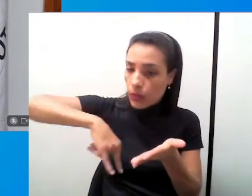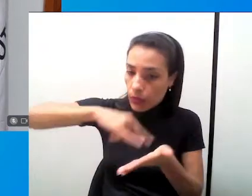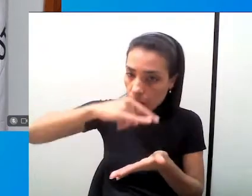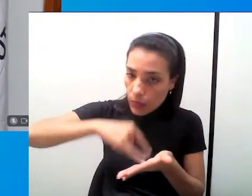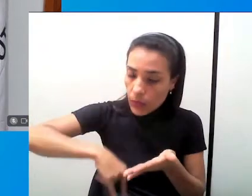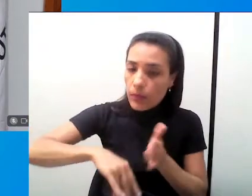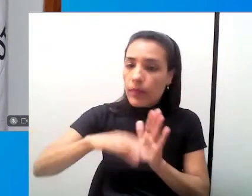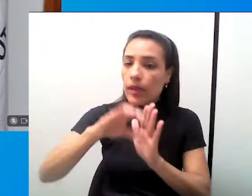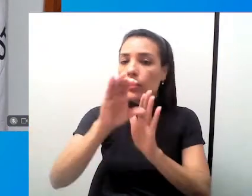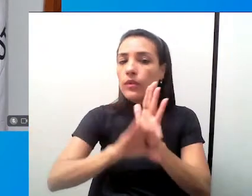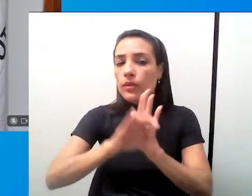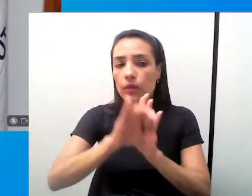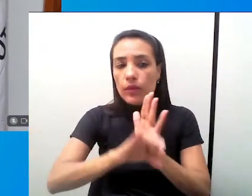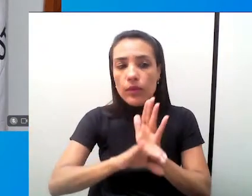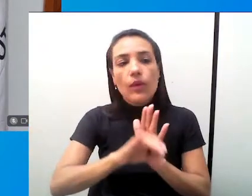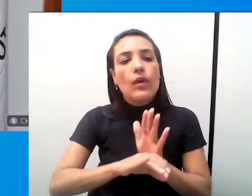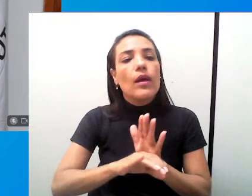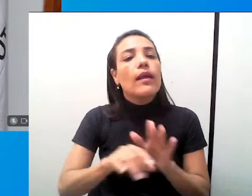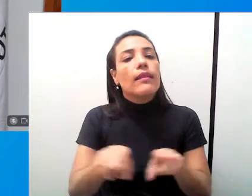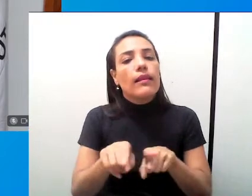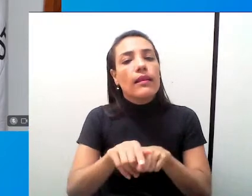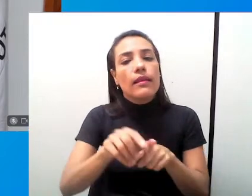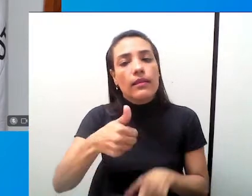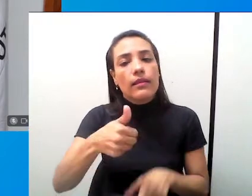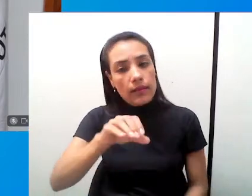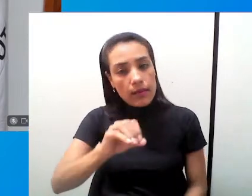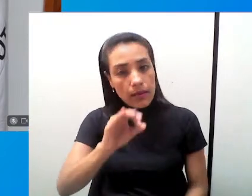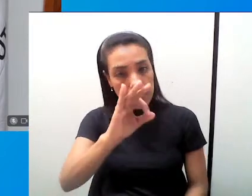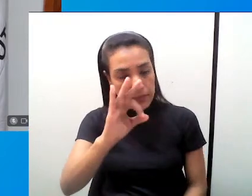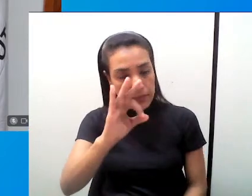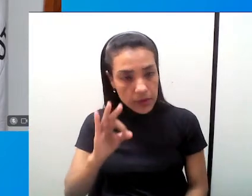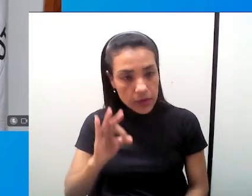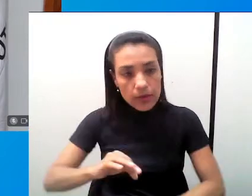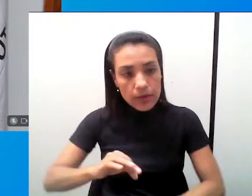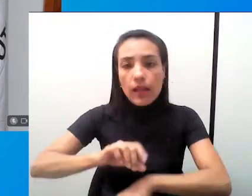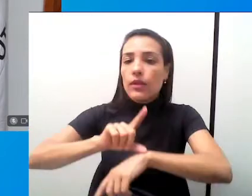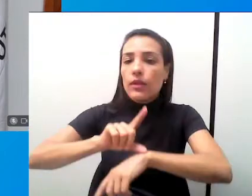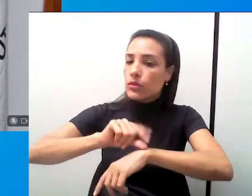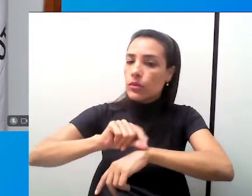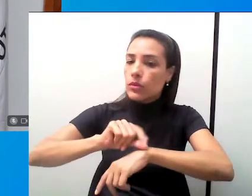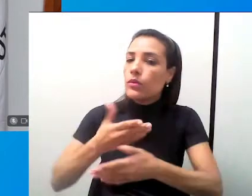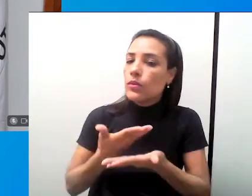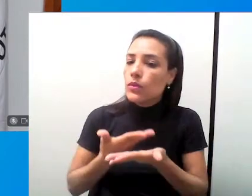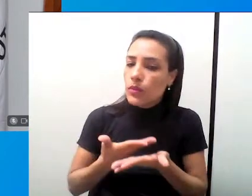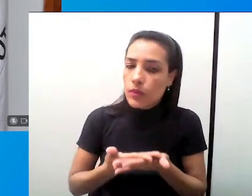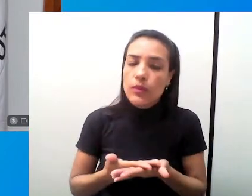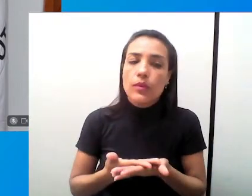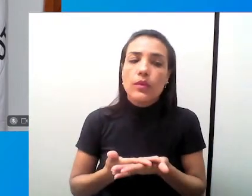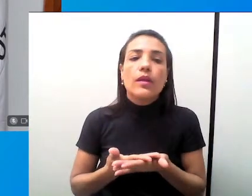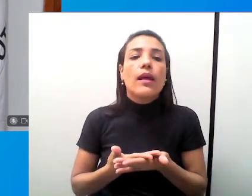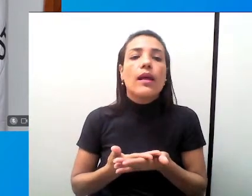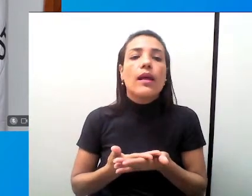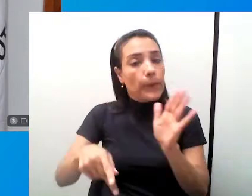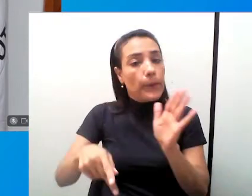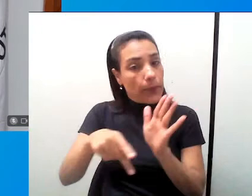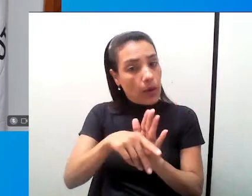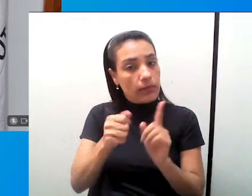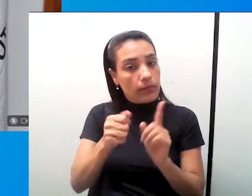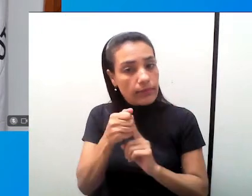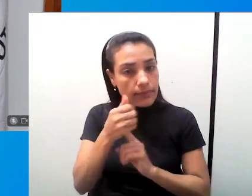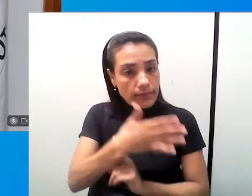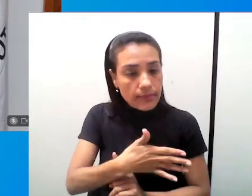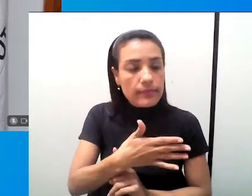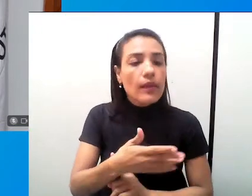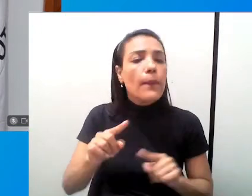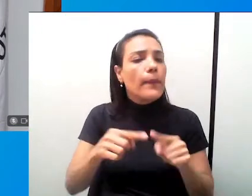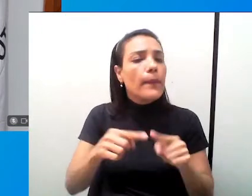né, esses 10% da carga horária, né, para a extensão. Mas, lembrando que tudo